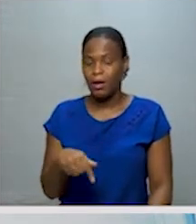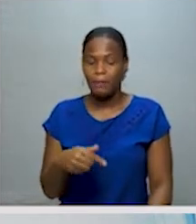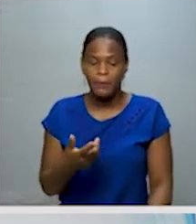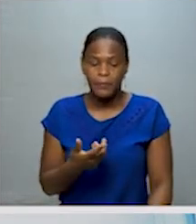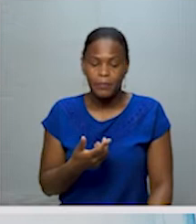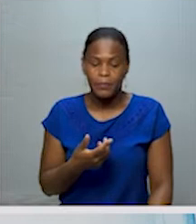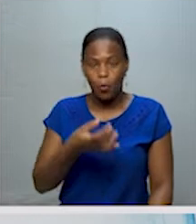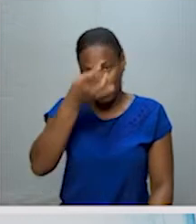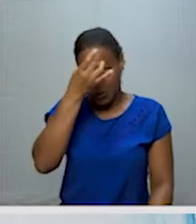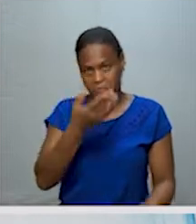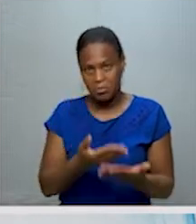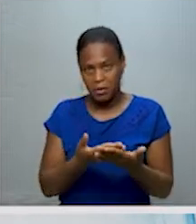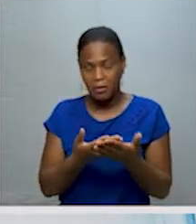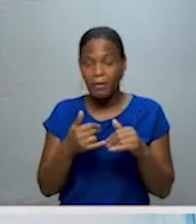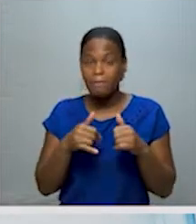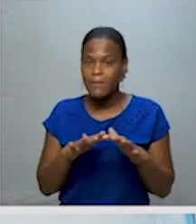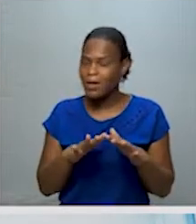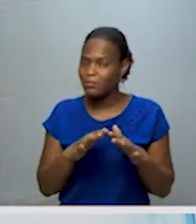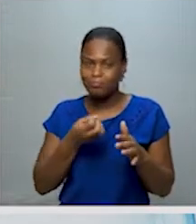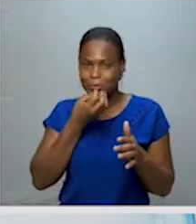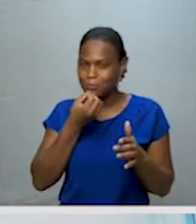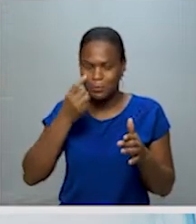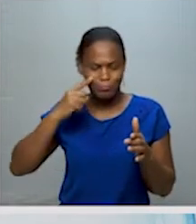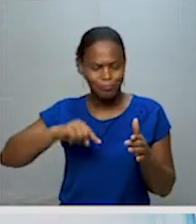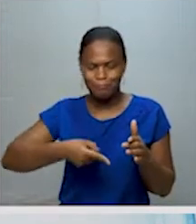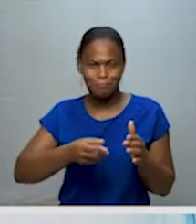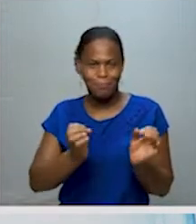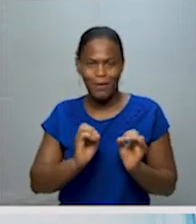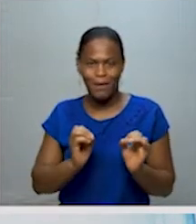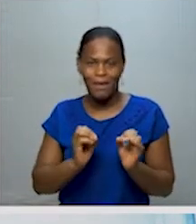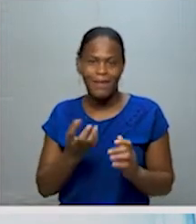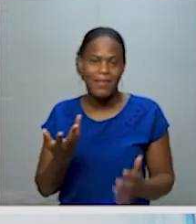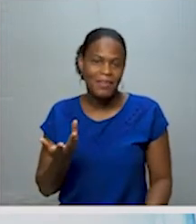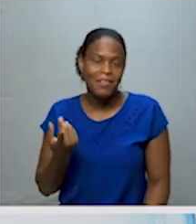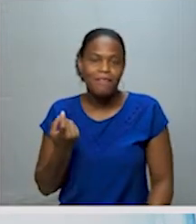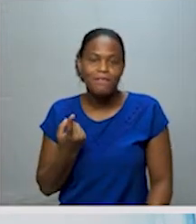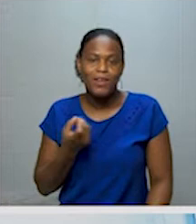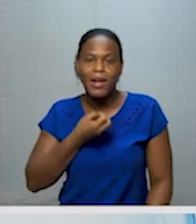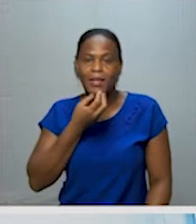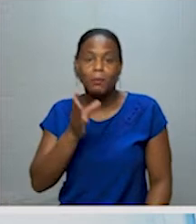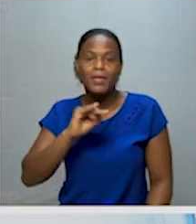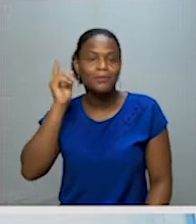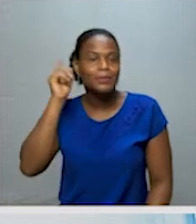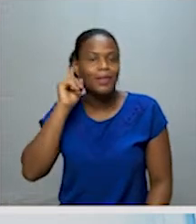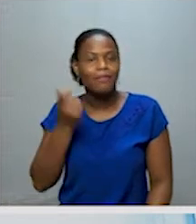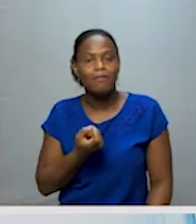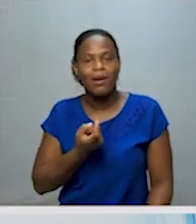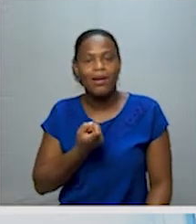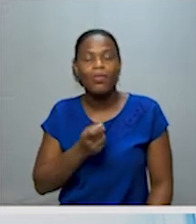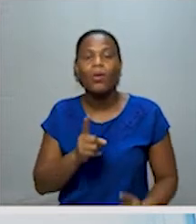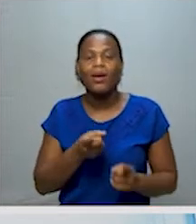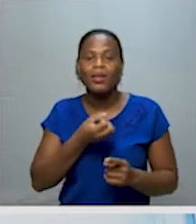deem opiniões, mas não fundamentam. Falta o fundamental, que